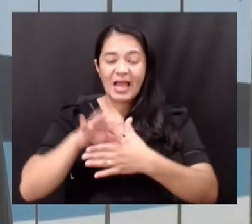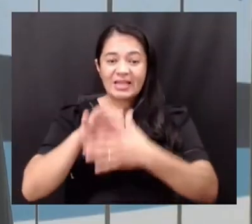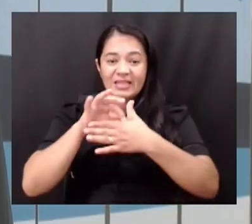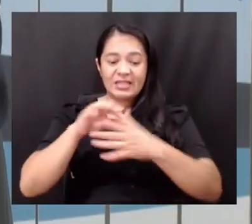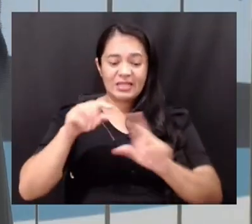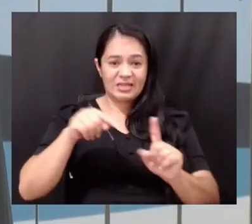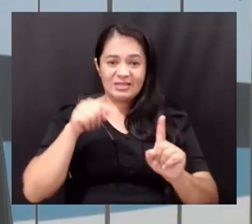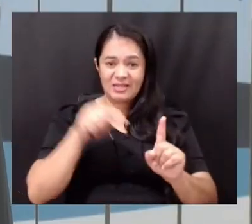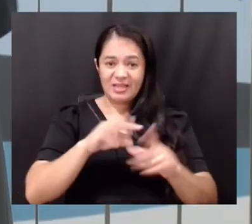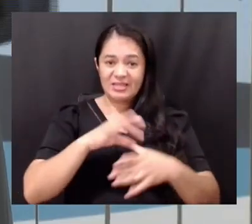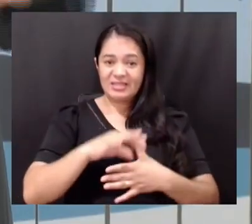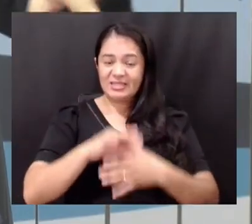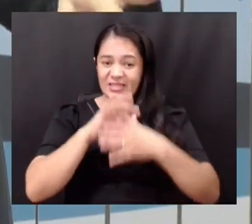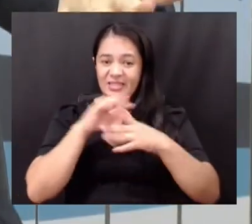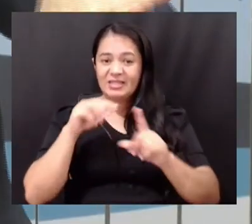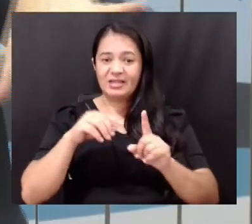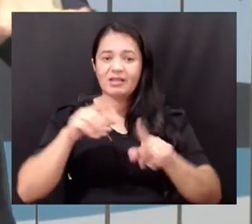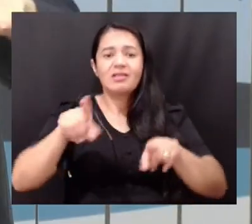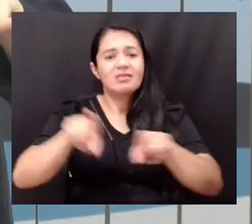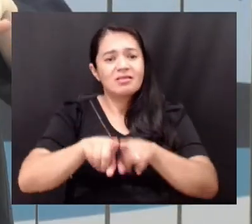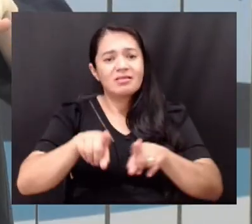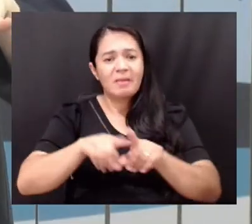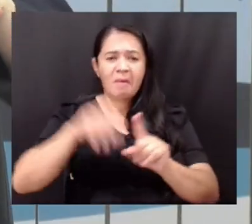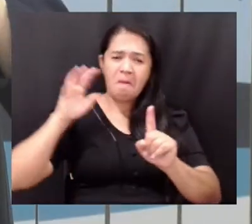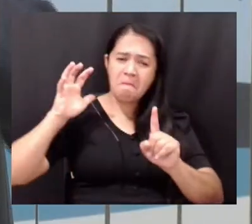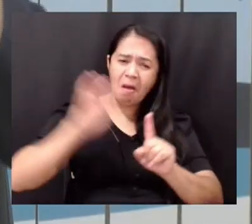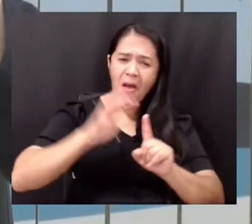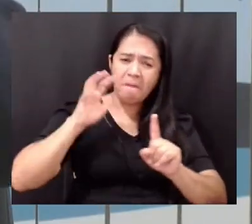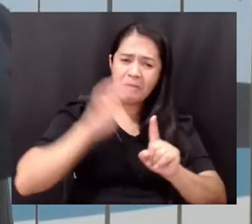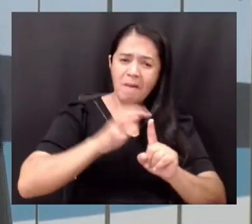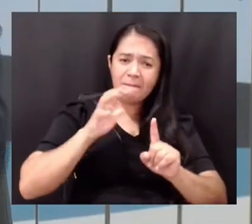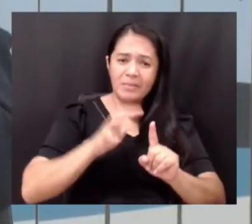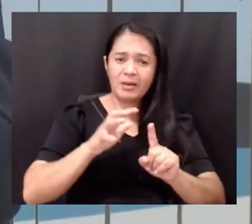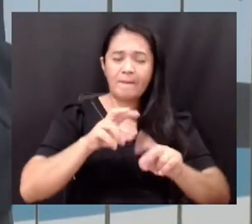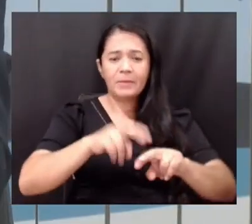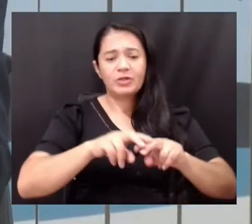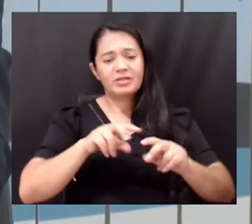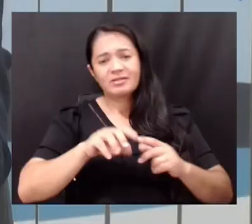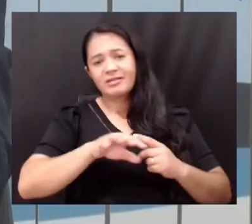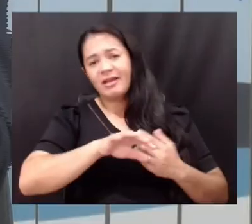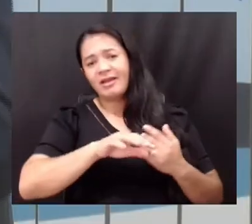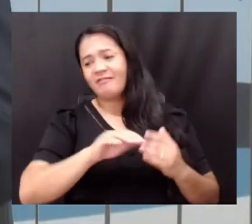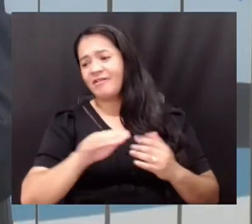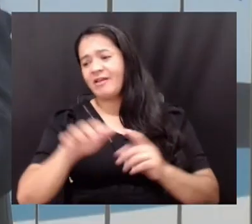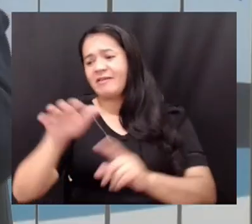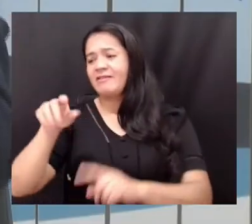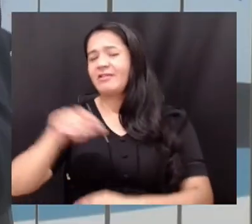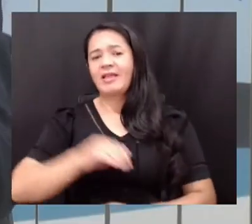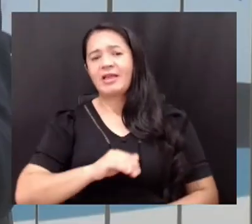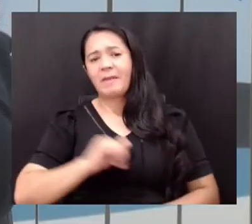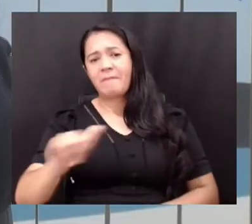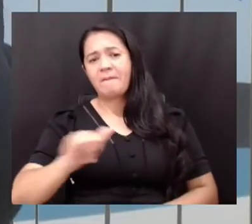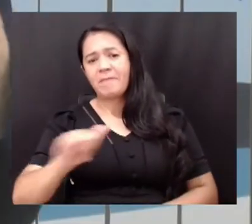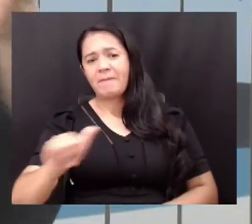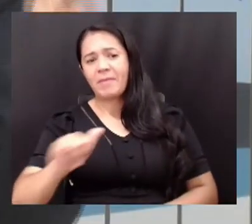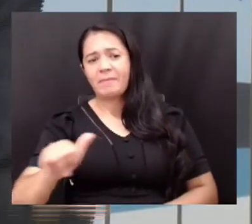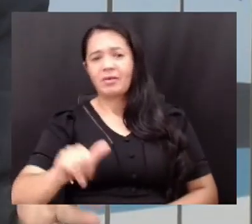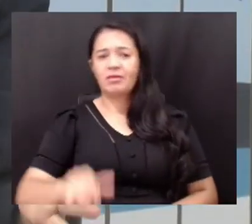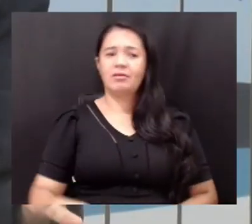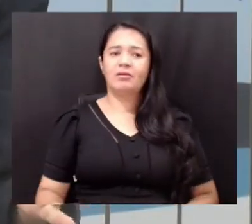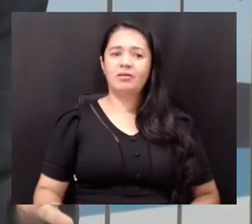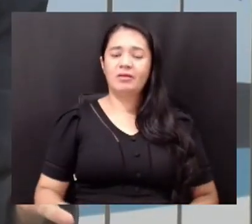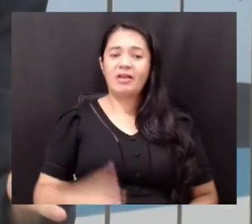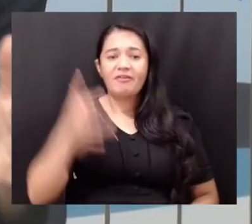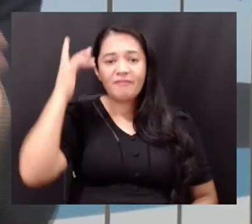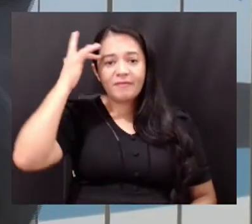de pressão, ela desdobra para a equipe. Então, não é uma equação fácil da gente